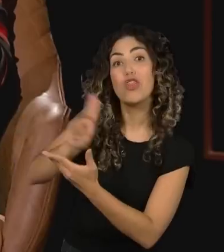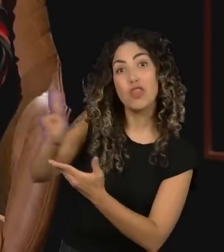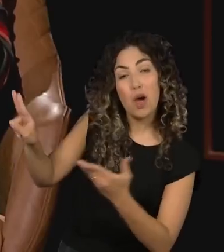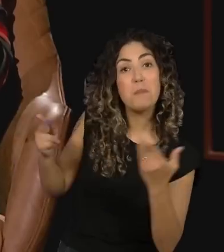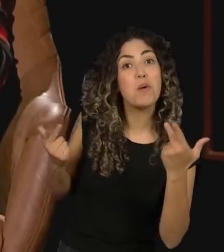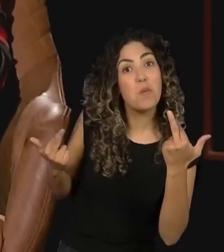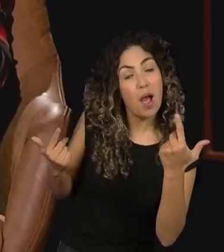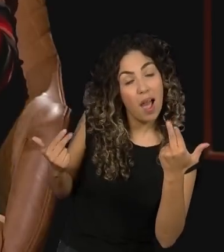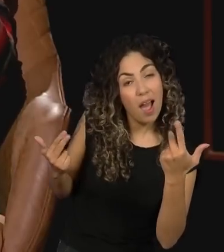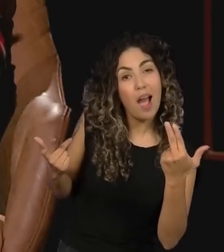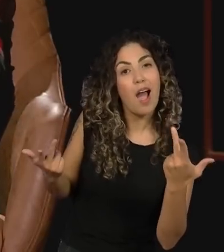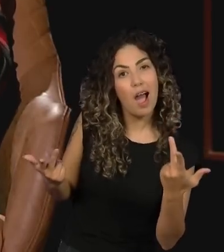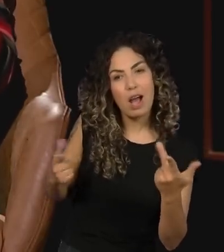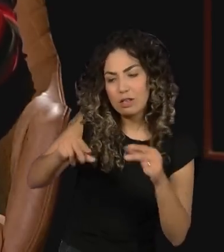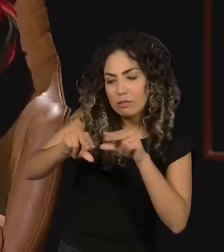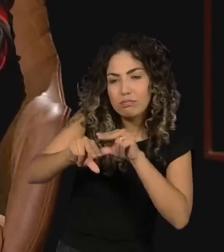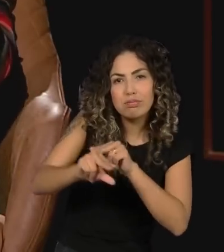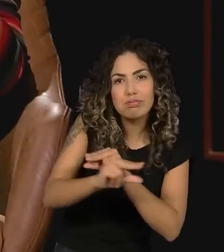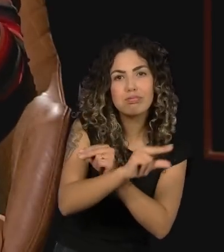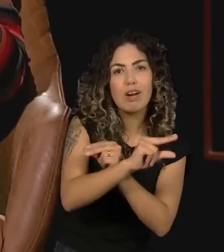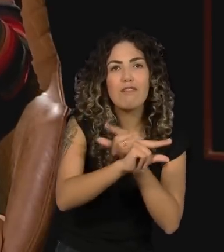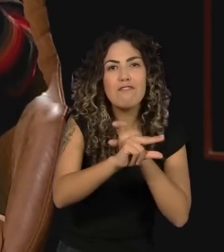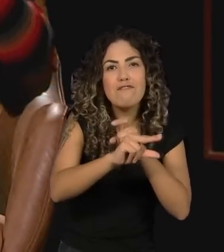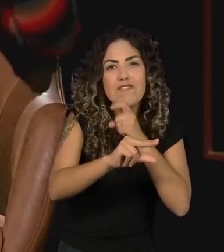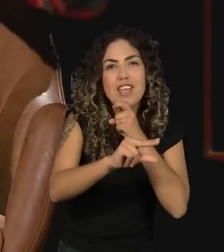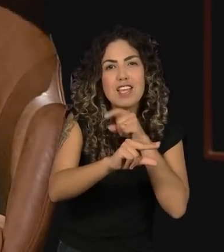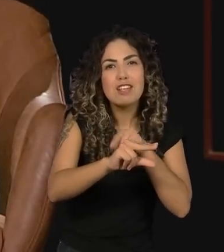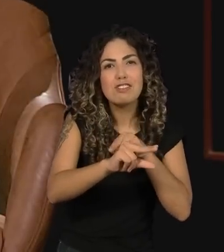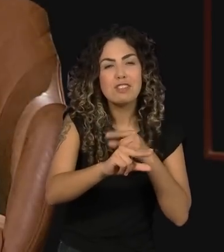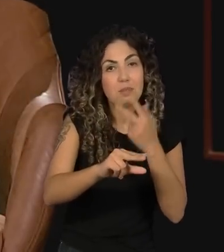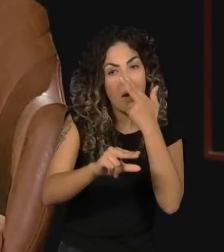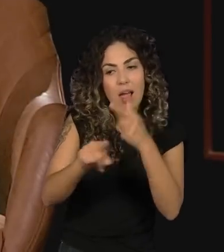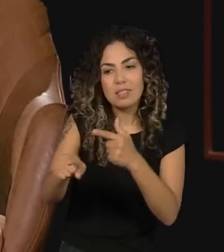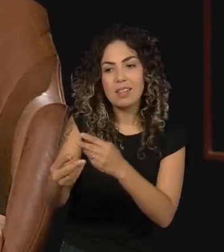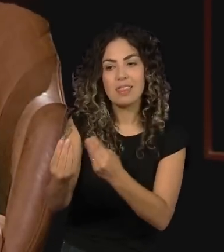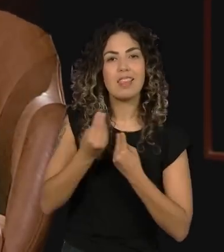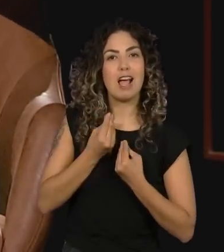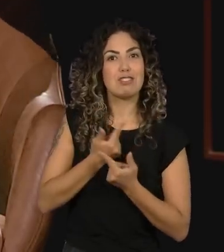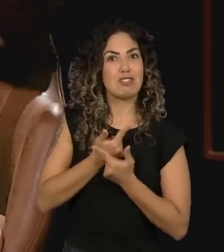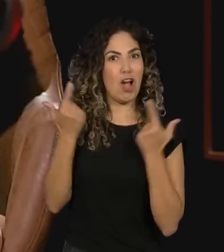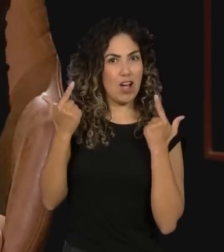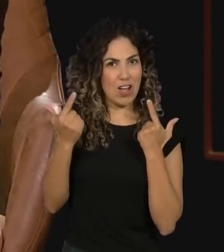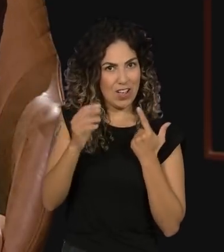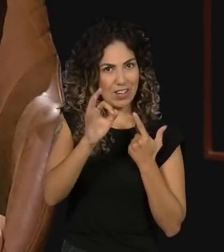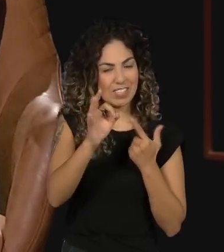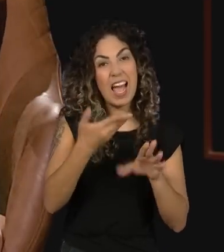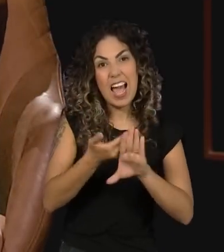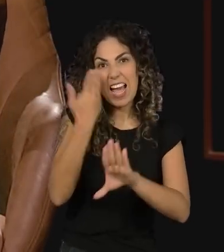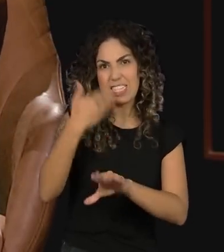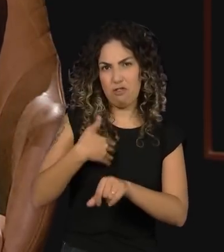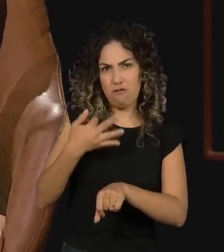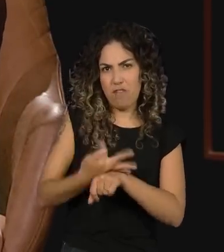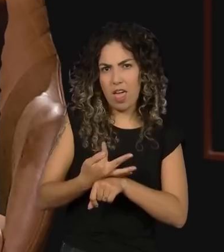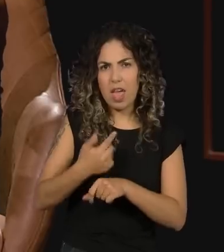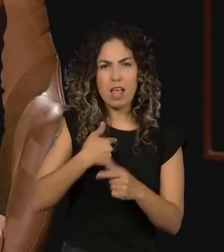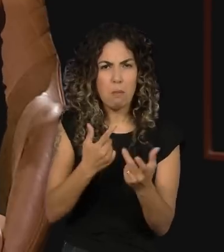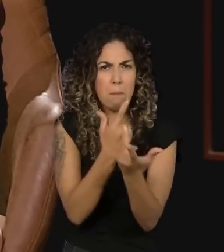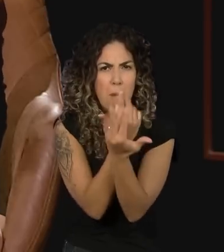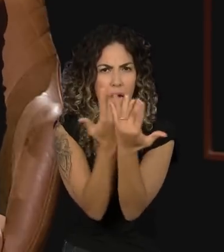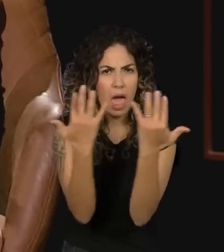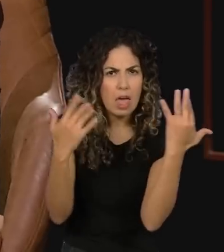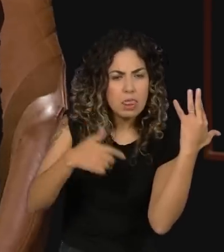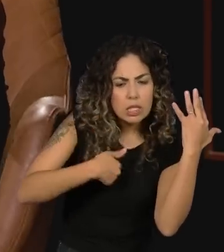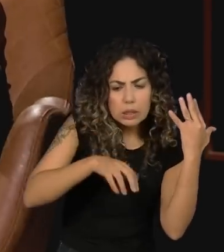É. Uma graça que dizem que dá sorte. Eu pegava no mato, quando eu ia à colônia de férias, botava dentro de uma caixa